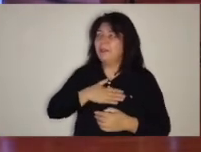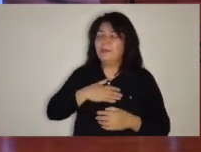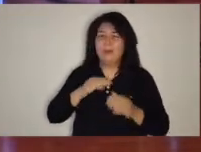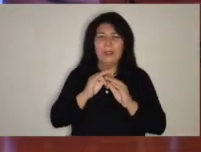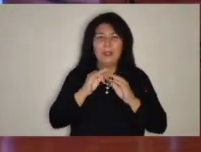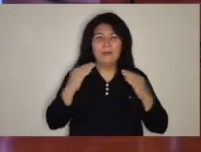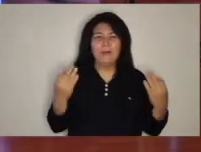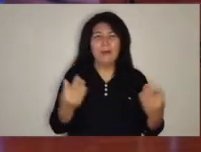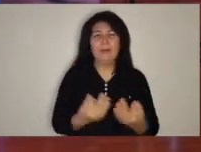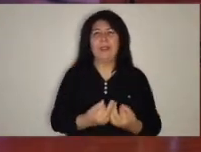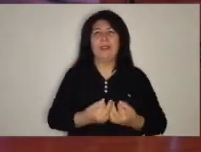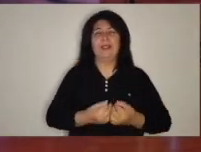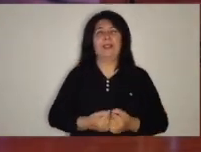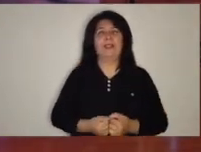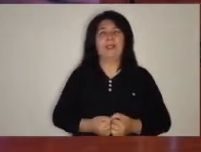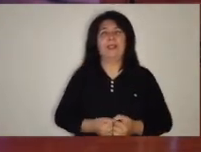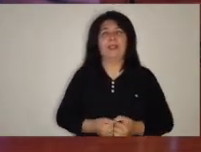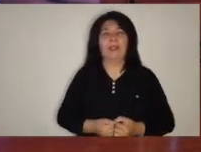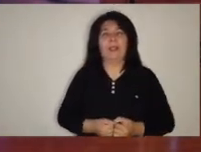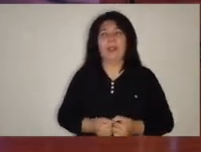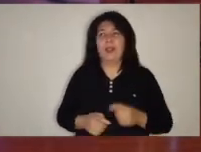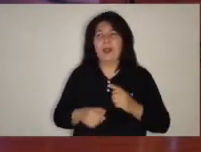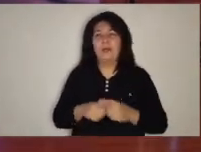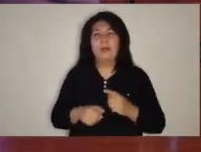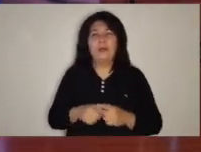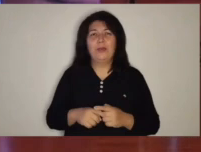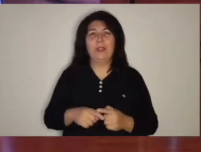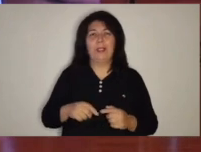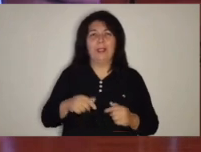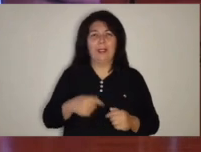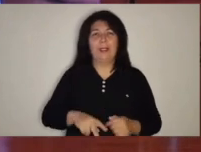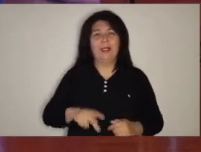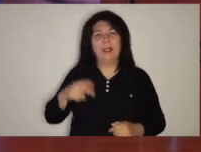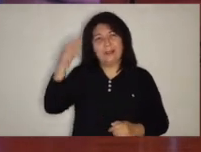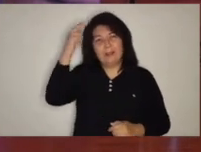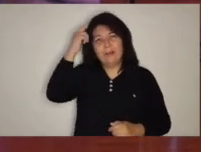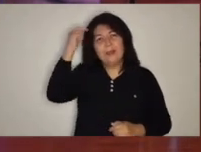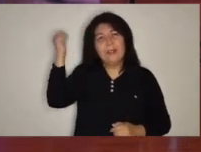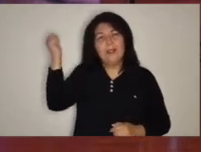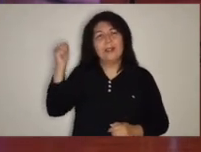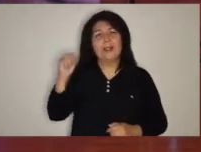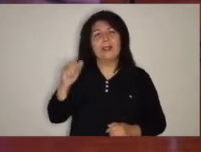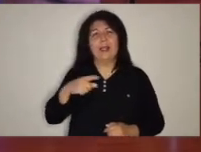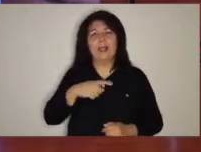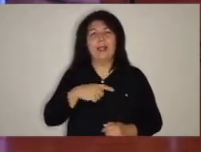essa manhã, tendo essa oportunidade de sentir a Tua presença, de Te adorar.